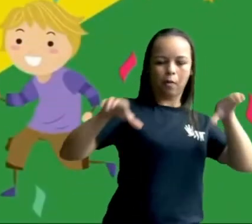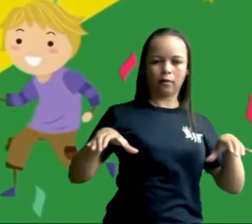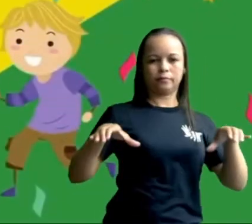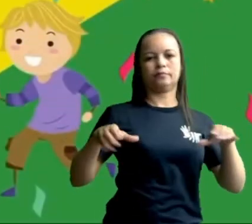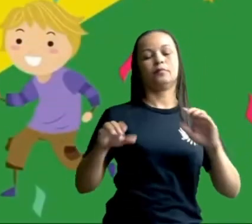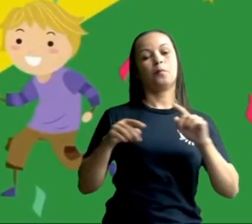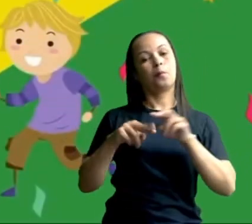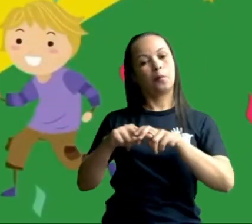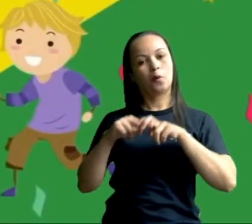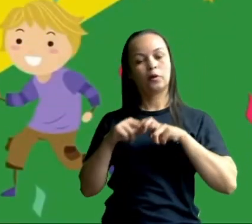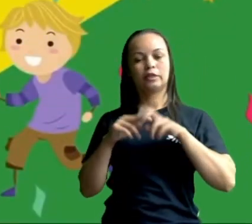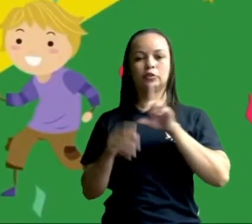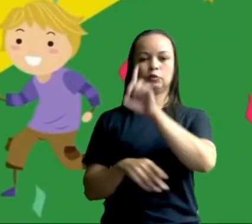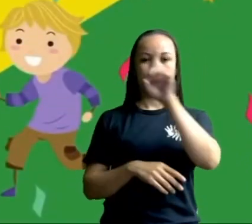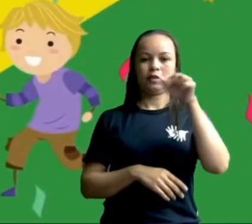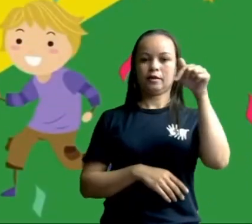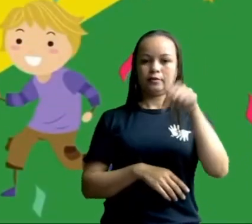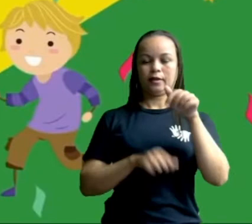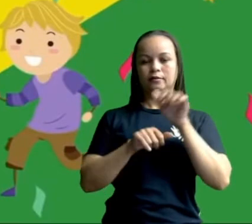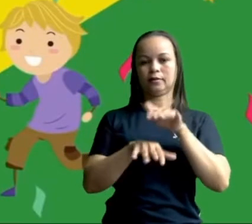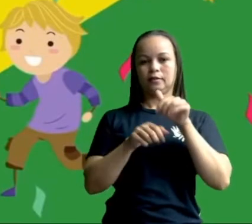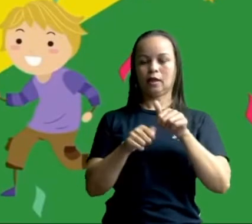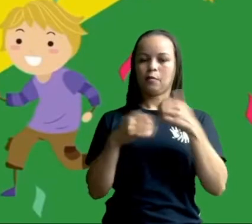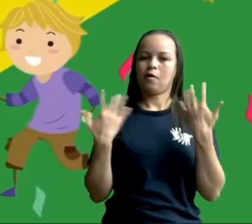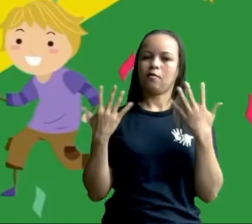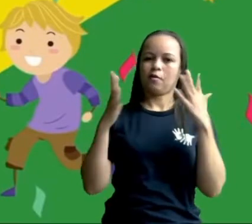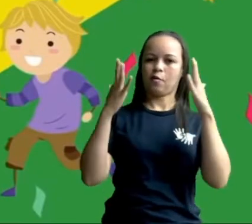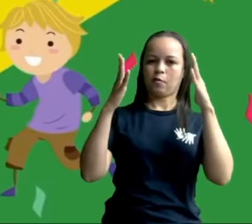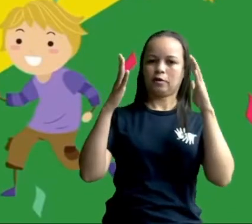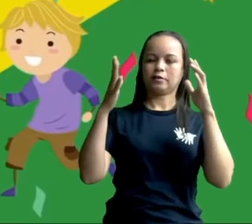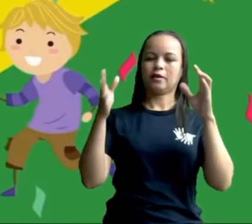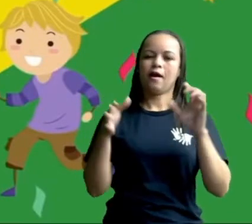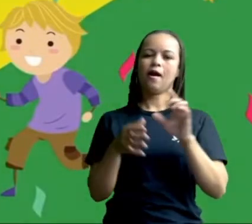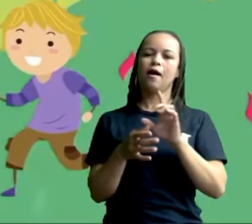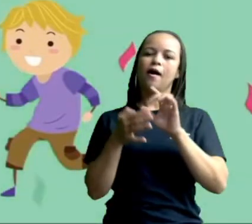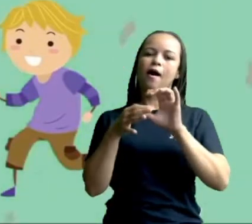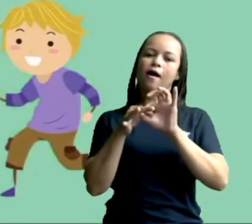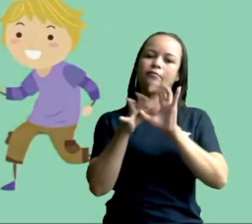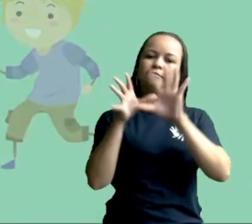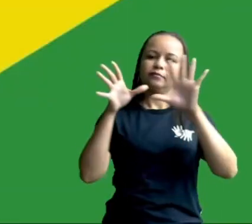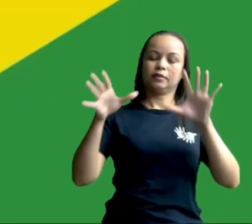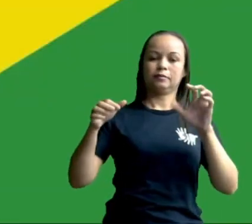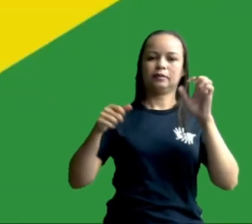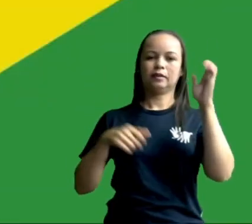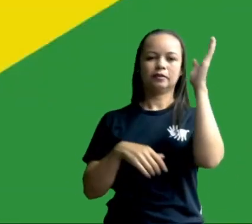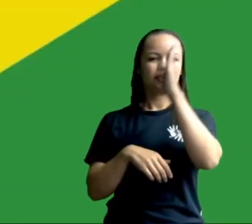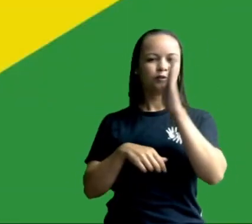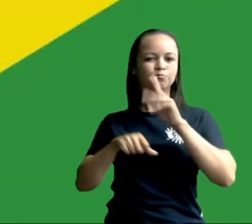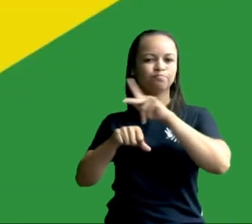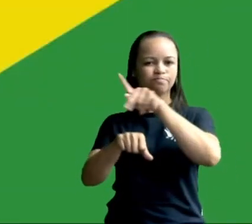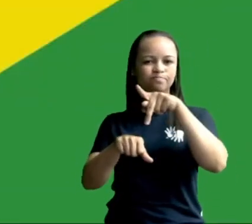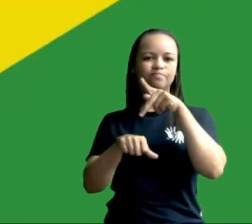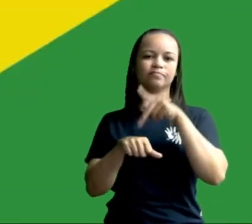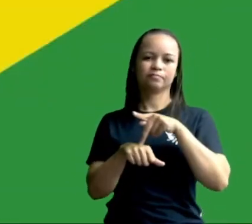de setembro, todos os anos, comemoramos a independência do nosso país.